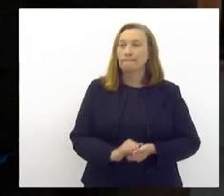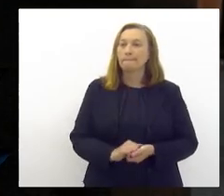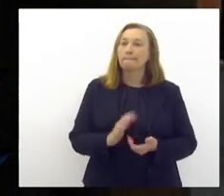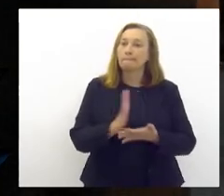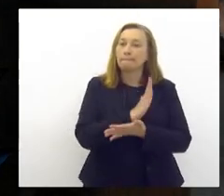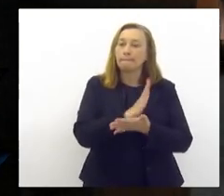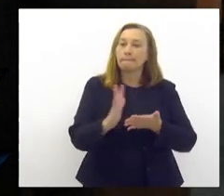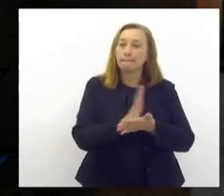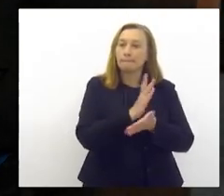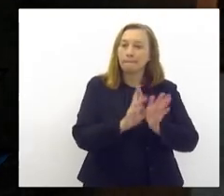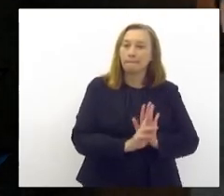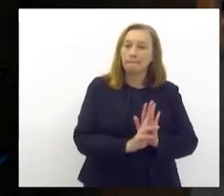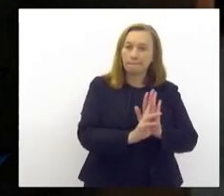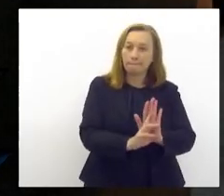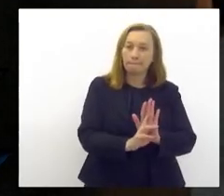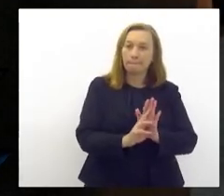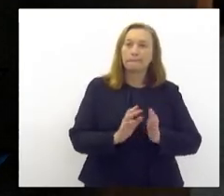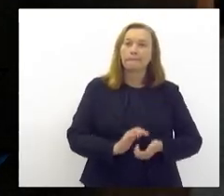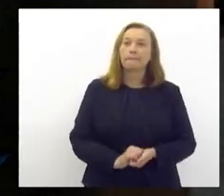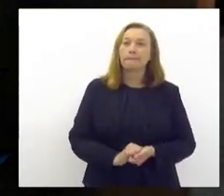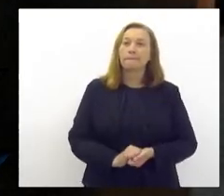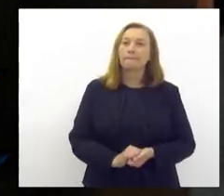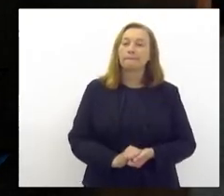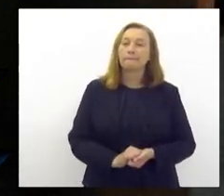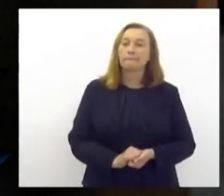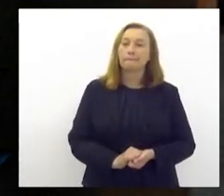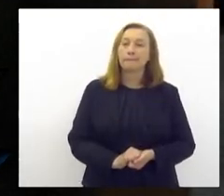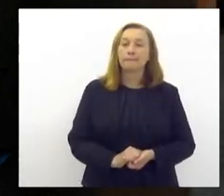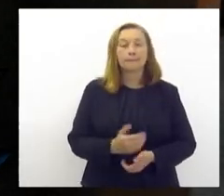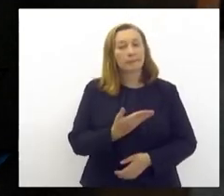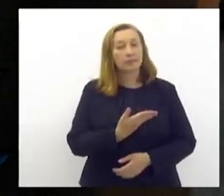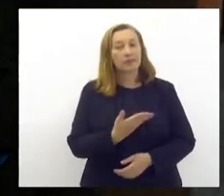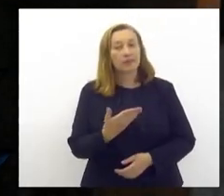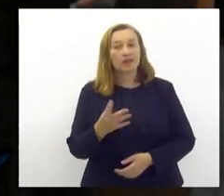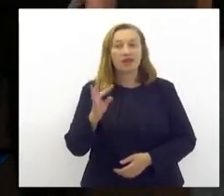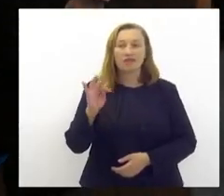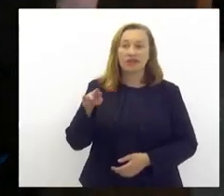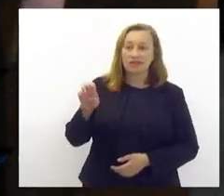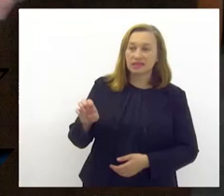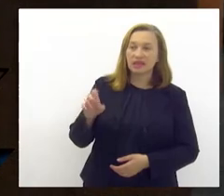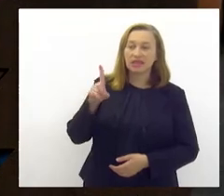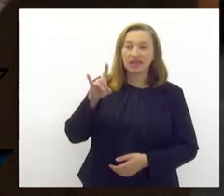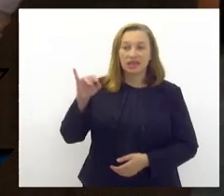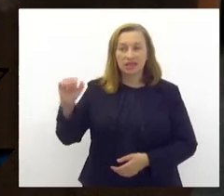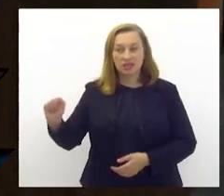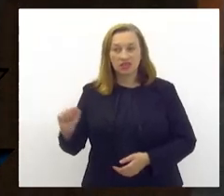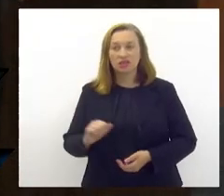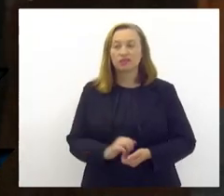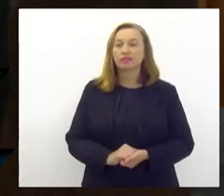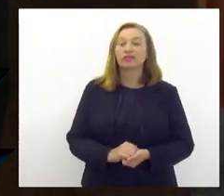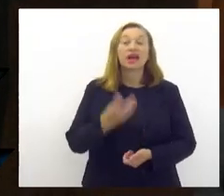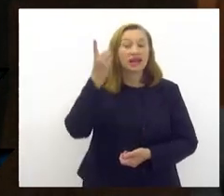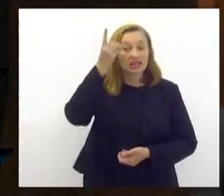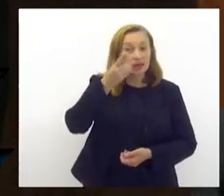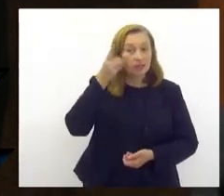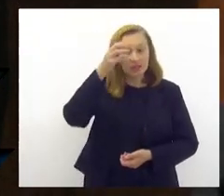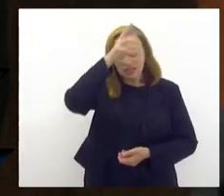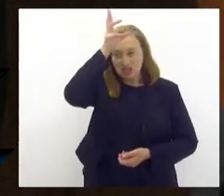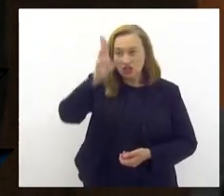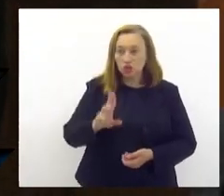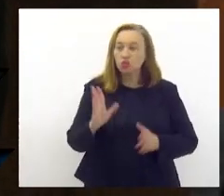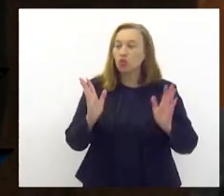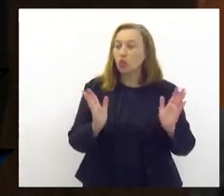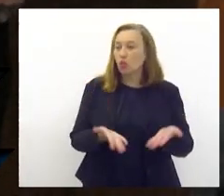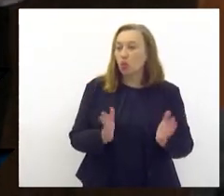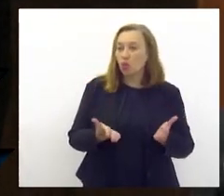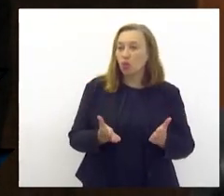algumas representantes da Comissão da Mulher, querida Franciane, Índia Arbelau, a deputada Tia Ju hoje